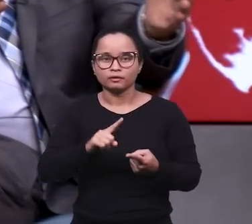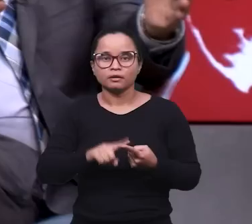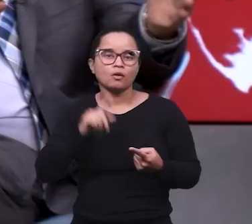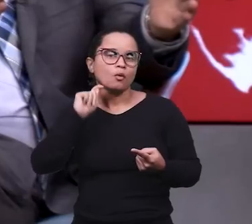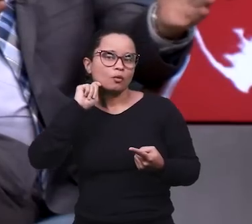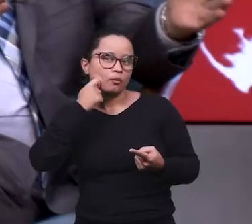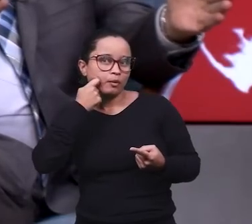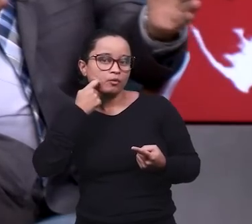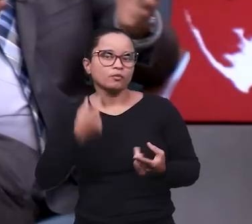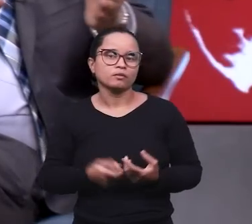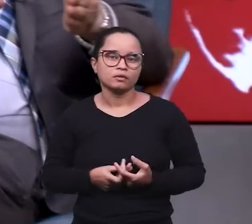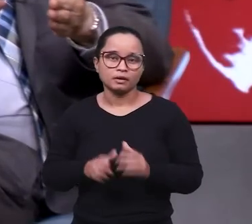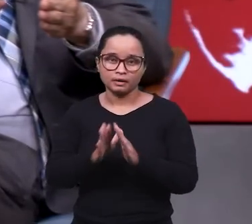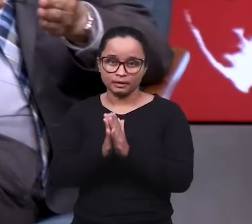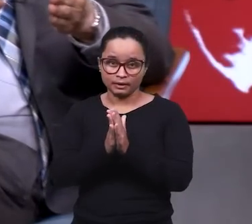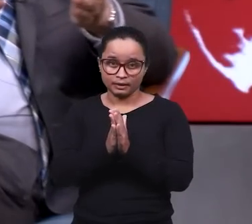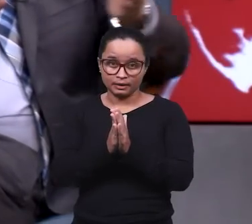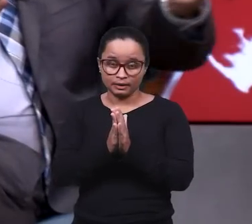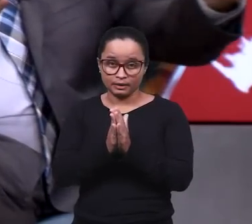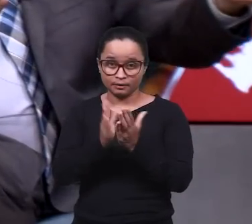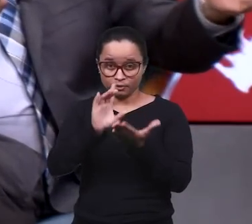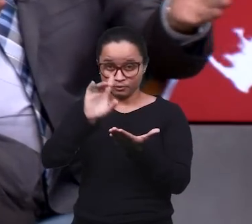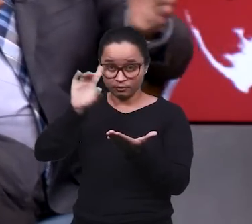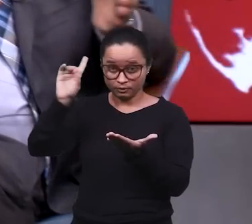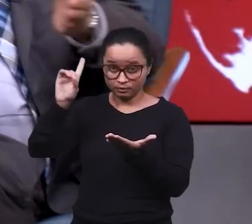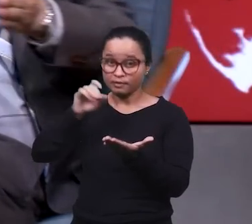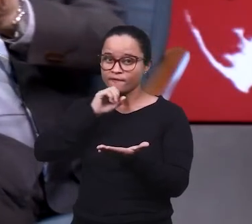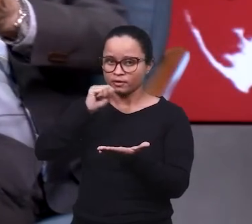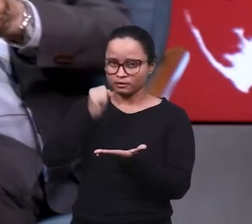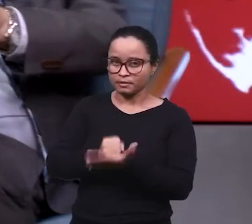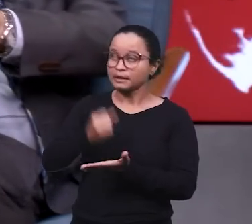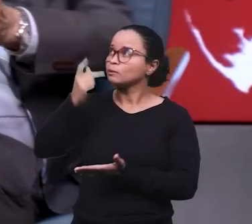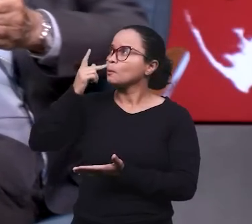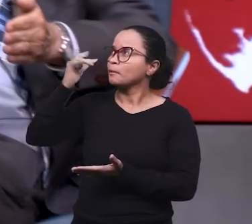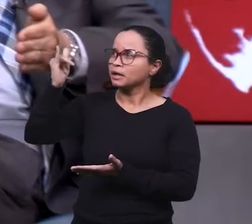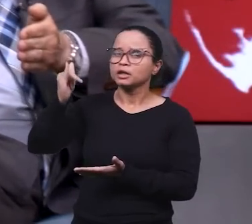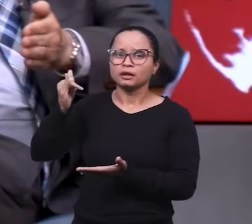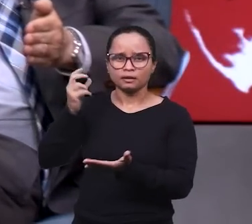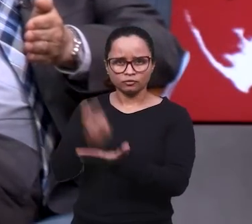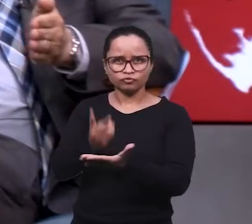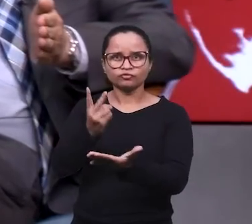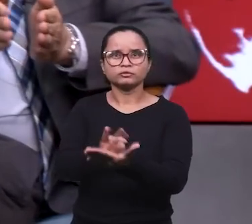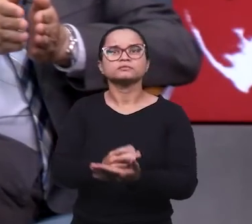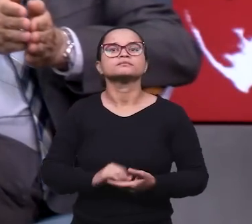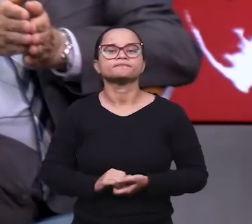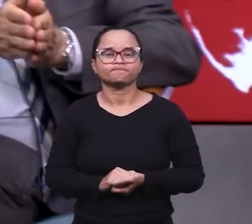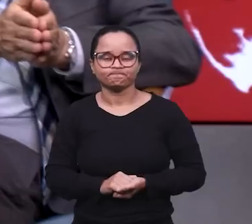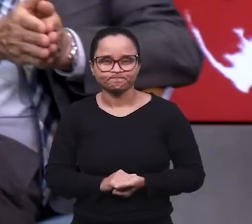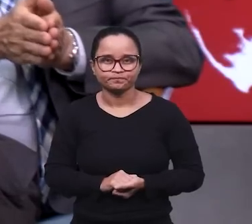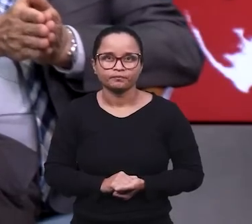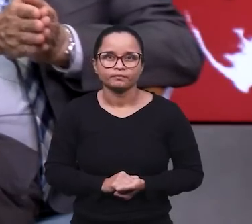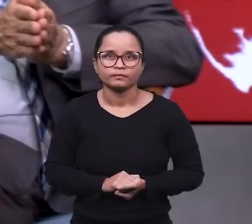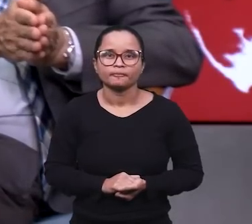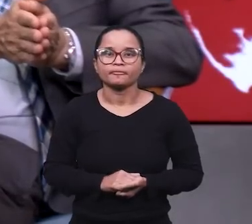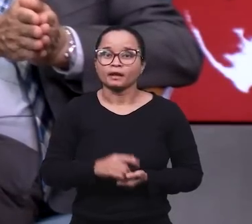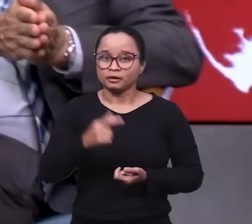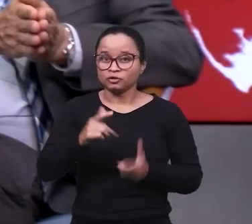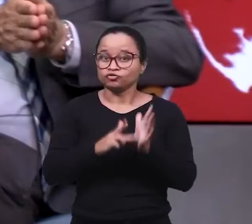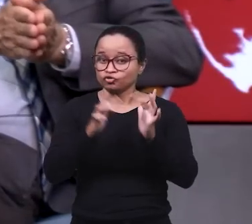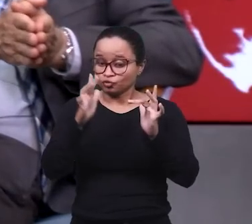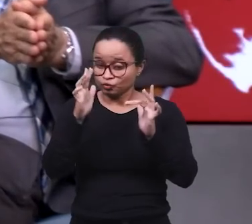figura do pão ali, que é a palavra do Pai, que ela vem do Velho e ela vai continuar. Ele é